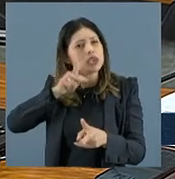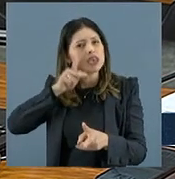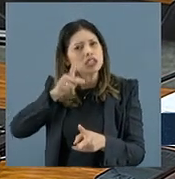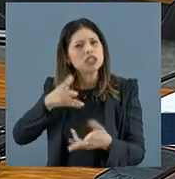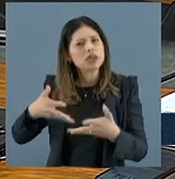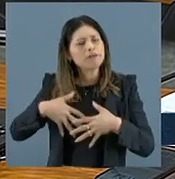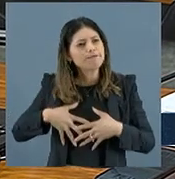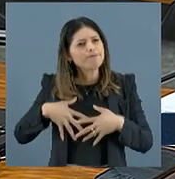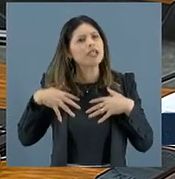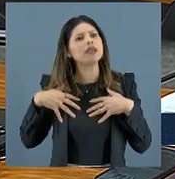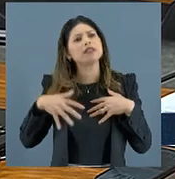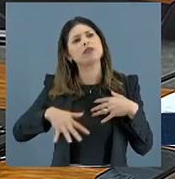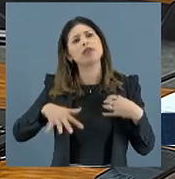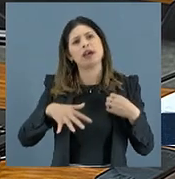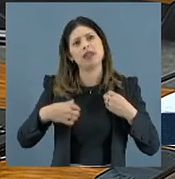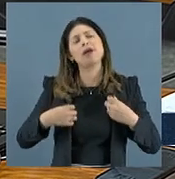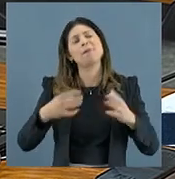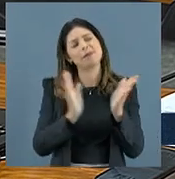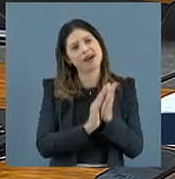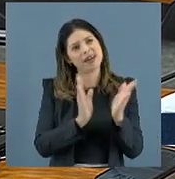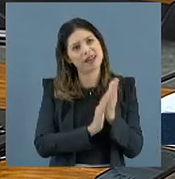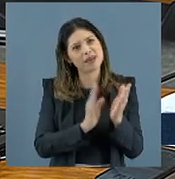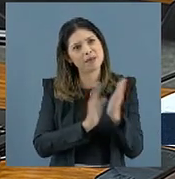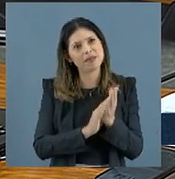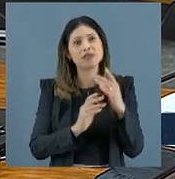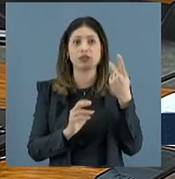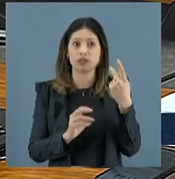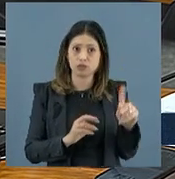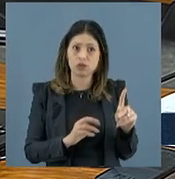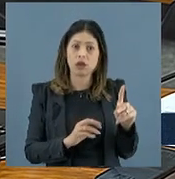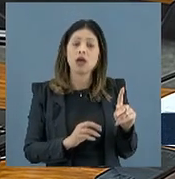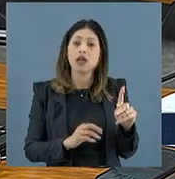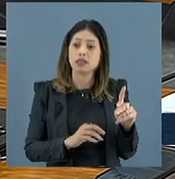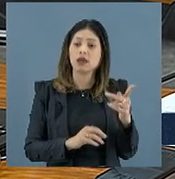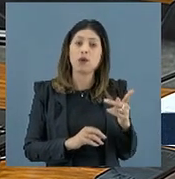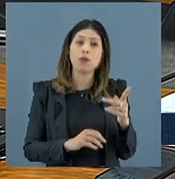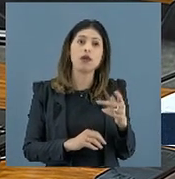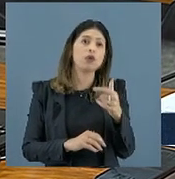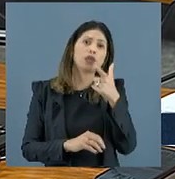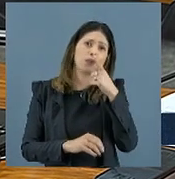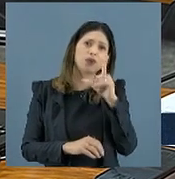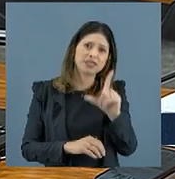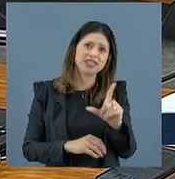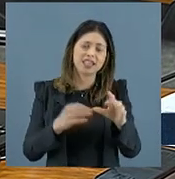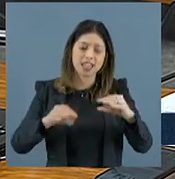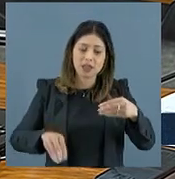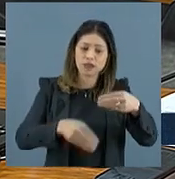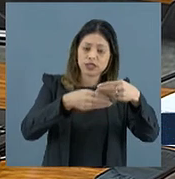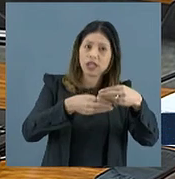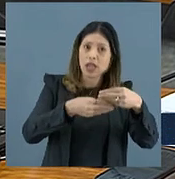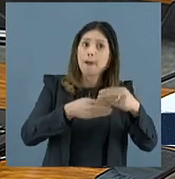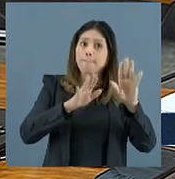para mim, a Operação Lava Jato. Ontem, parabéns pelo seu discurso, não deu tempo de fazer uma parte sobre a questão da colaboração premiada, a importância